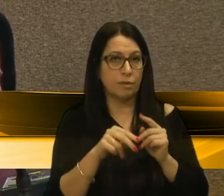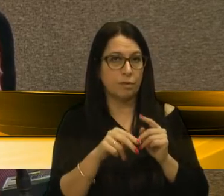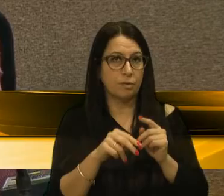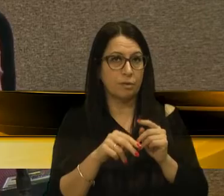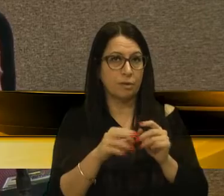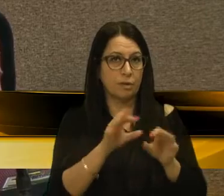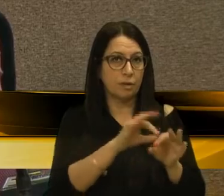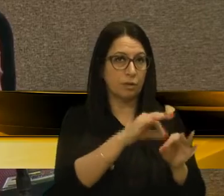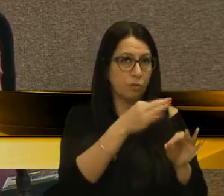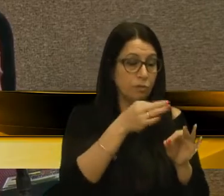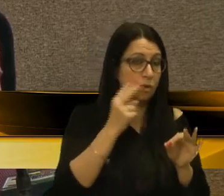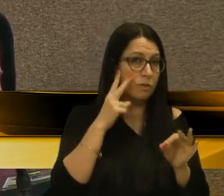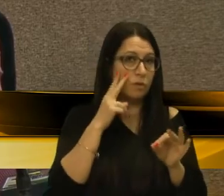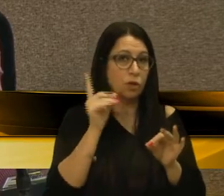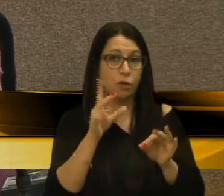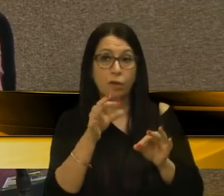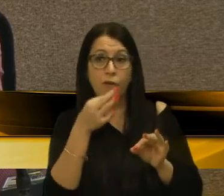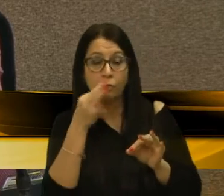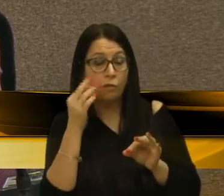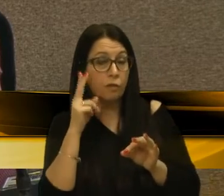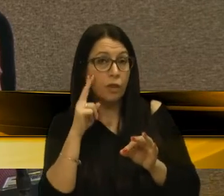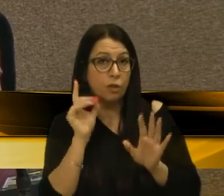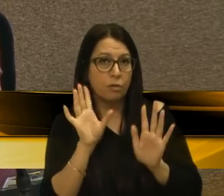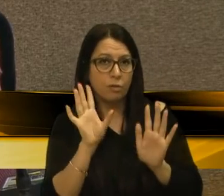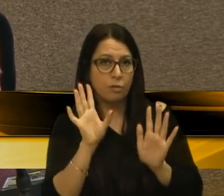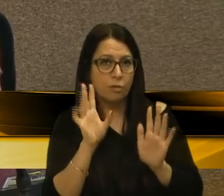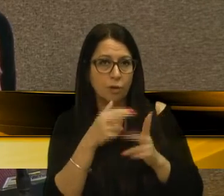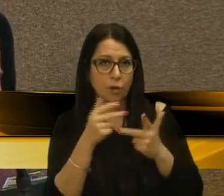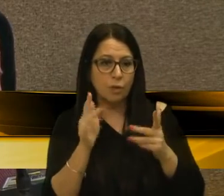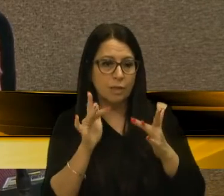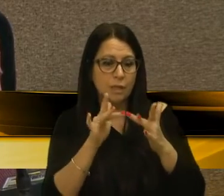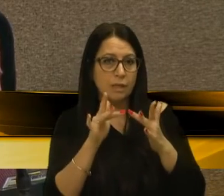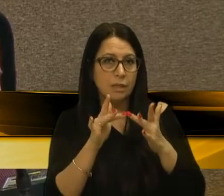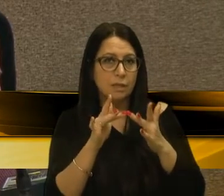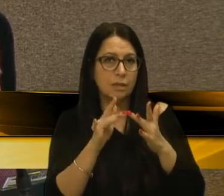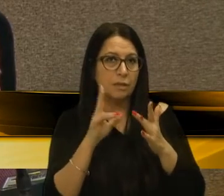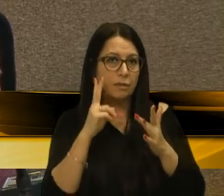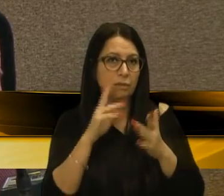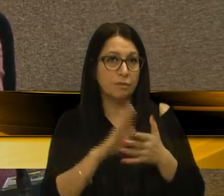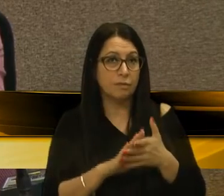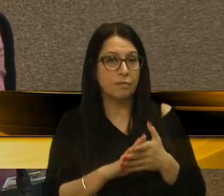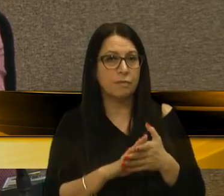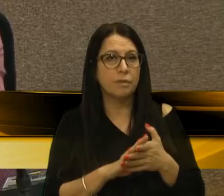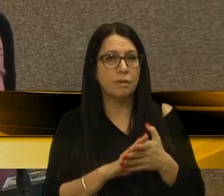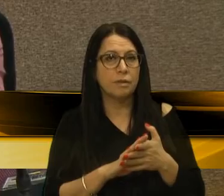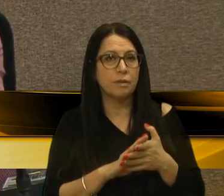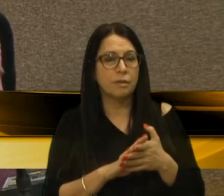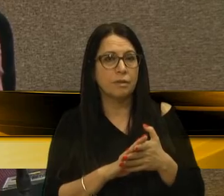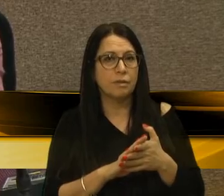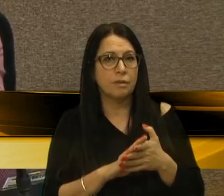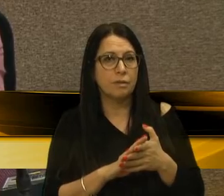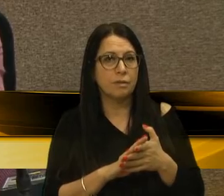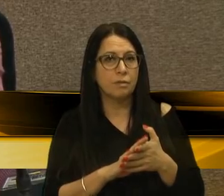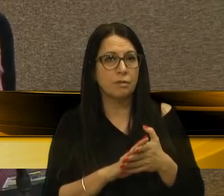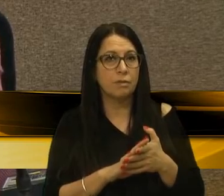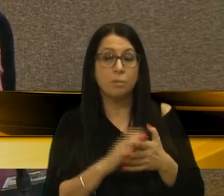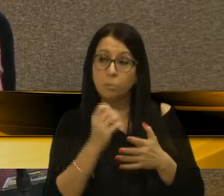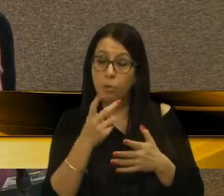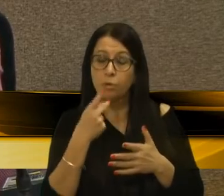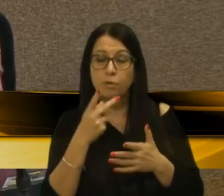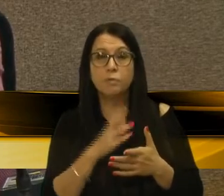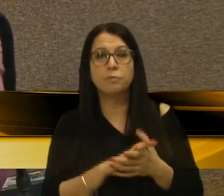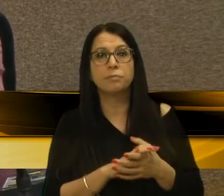velhinho é sozinho é só vinho coisas ligadas à vitivinicultura o show está fora mas que bom que está falando